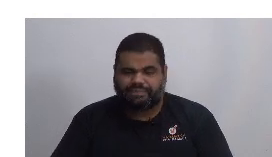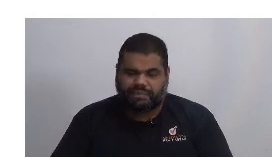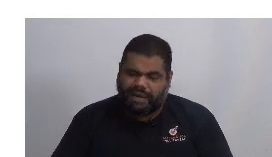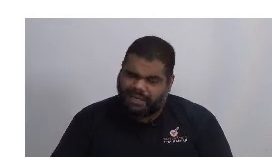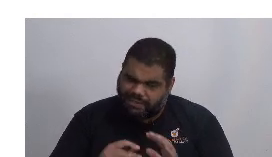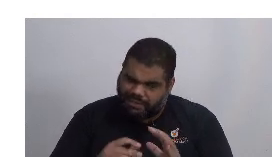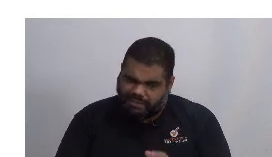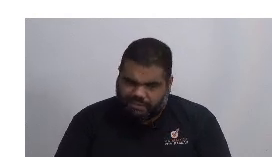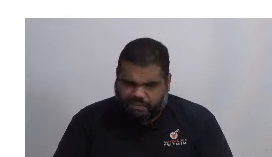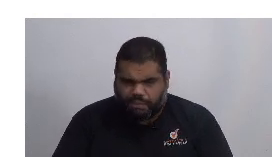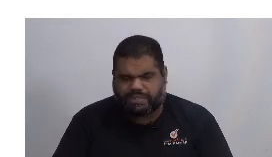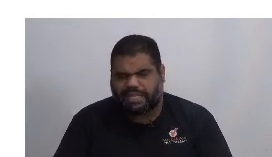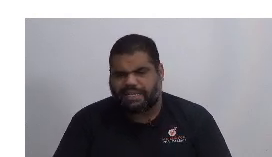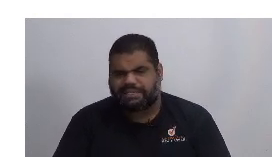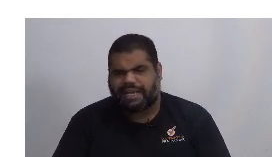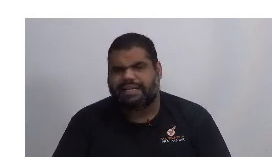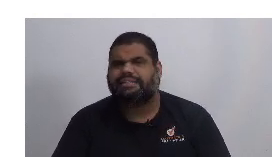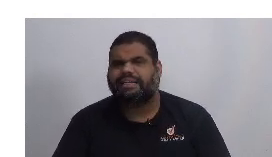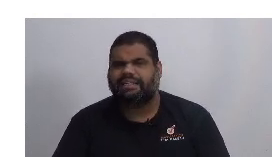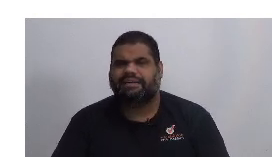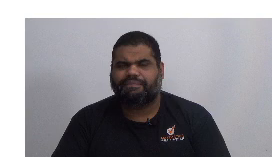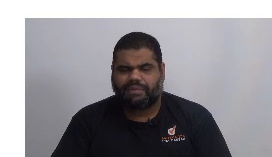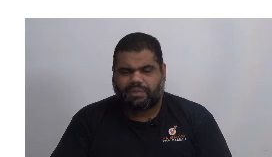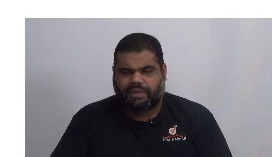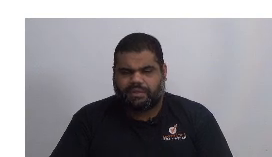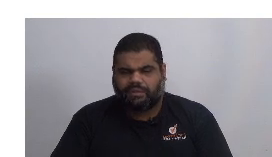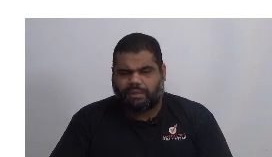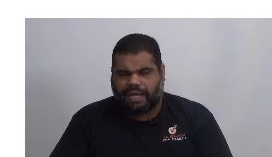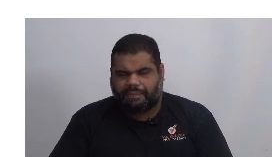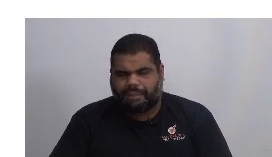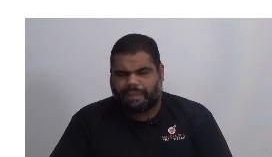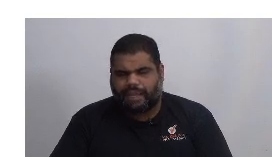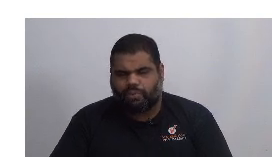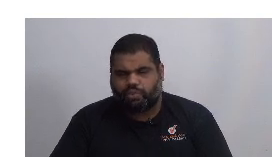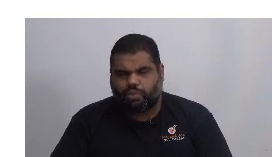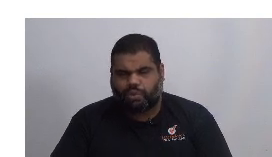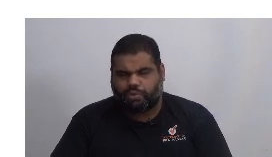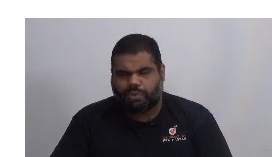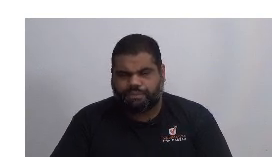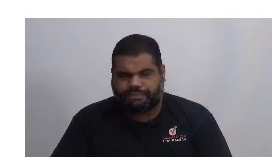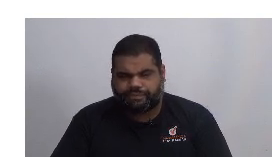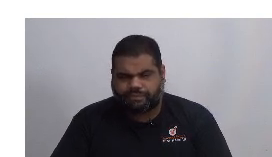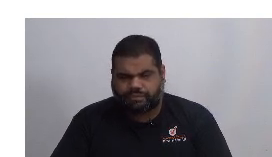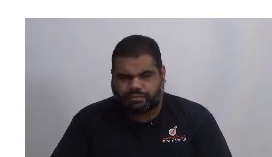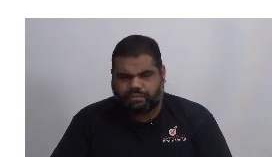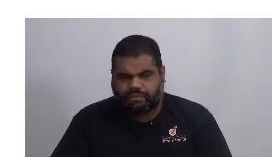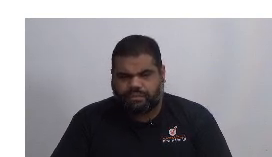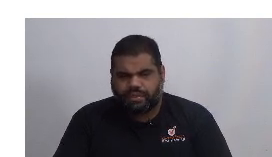C. Mas vamos analisar a letra D. Vamos lá. Não durmo.